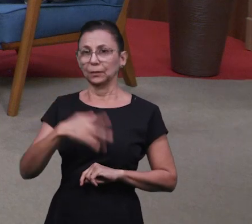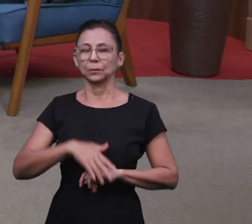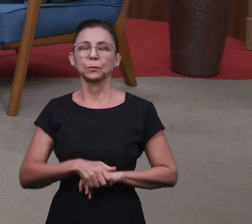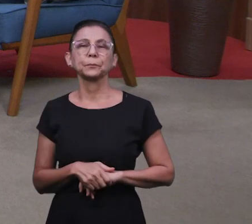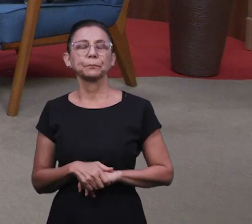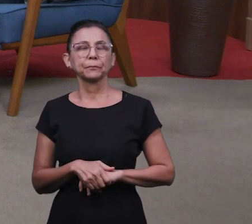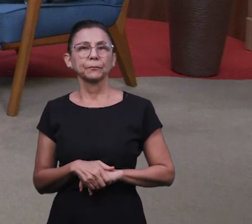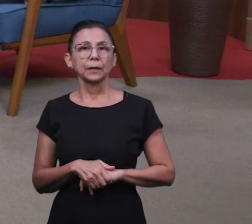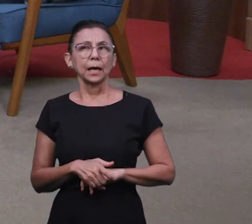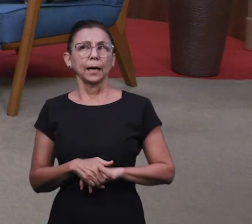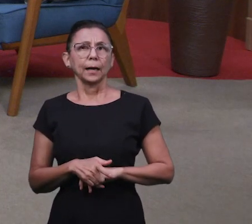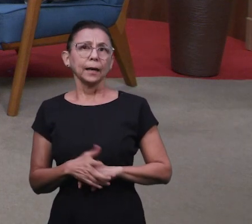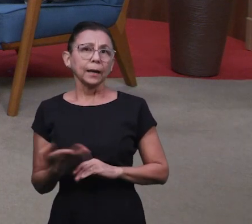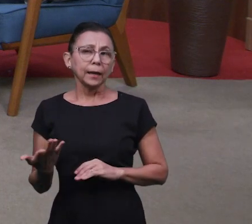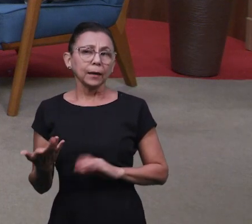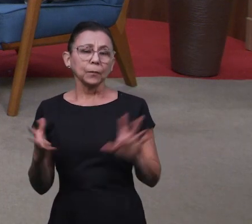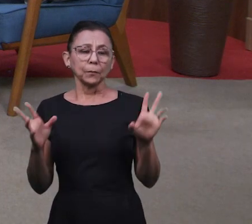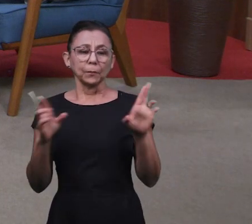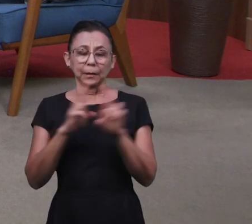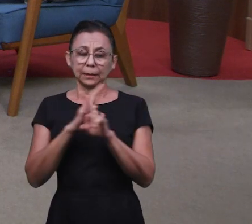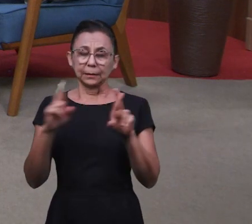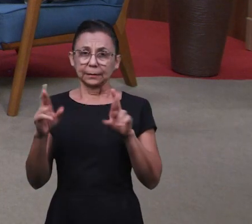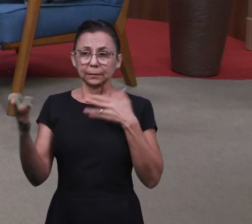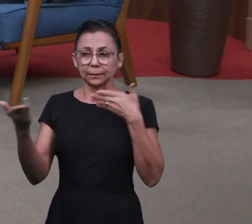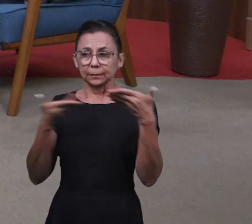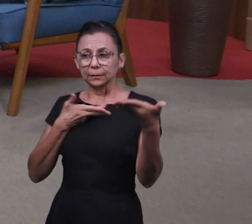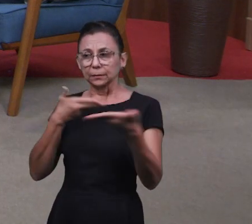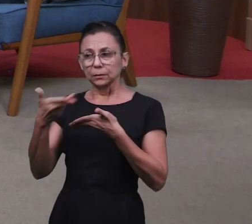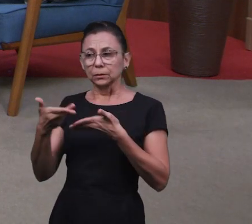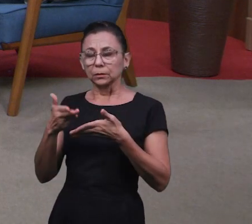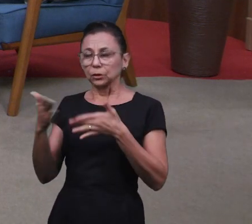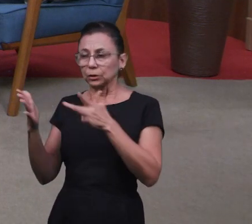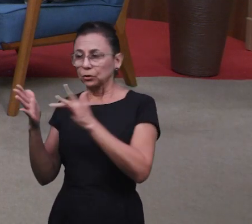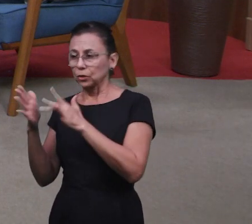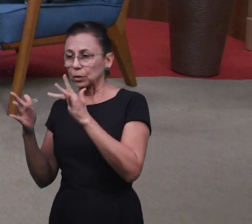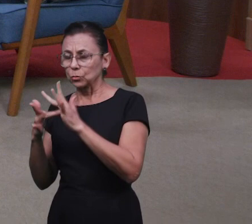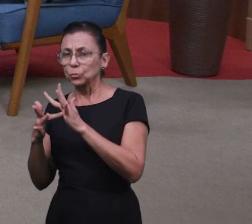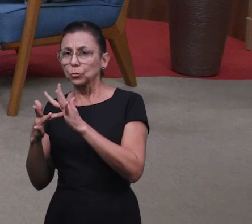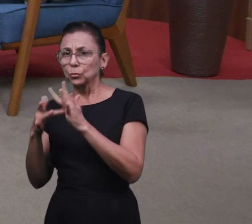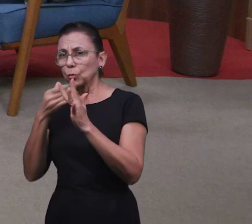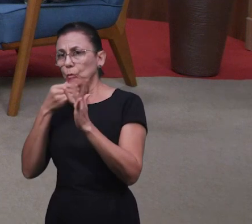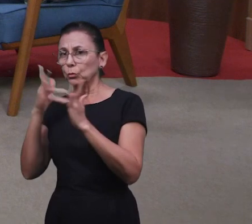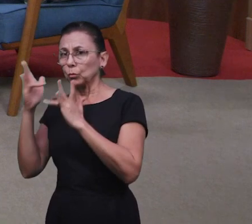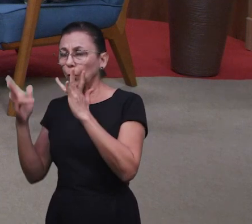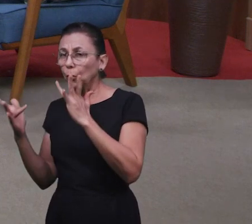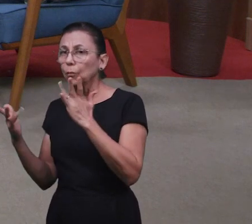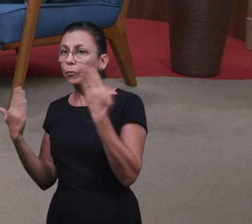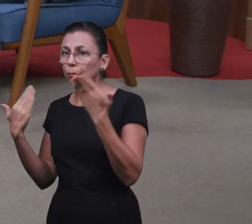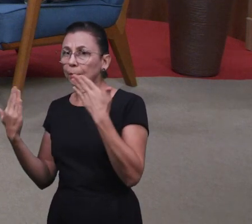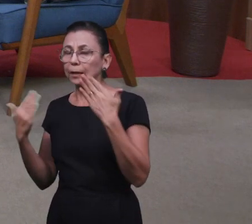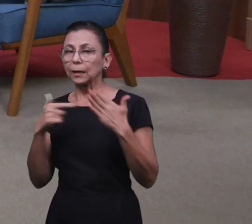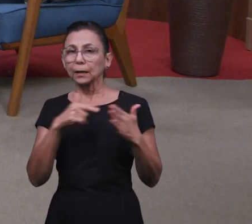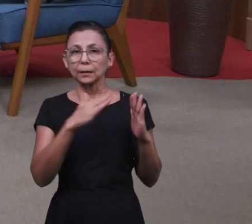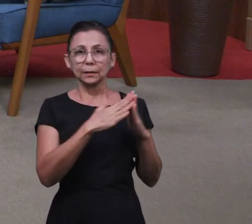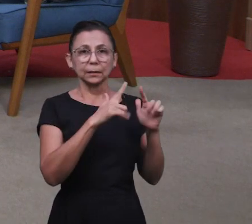relação a esta relação, né, essa interação de Jesus, o noivo celestial com a noiva,